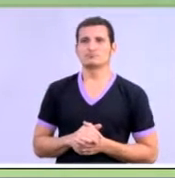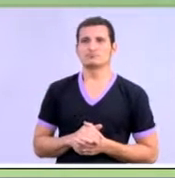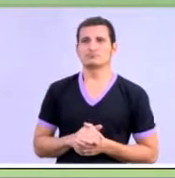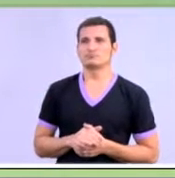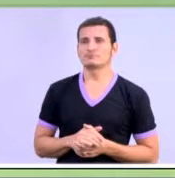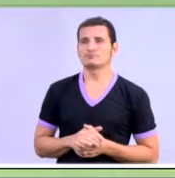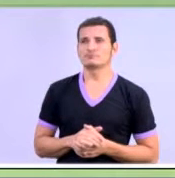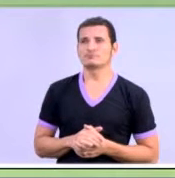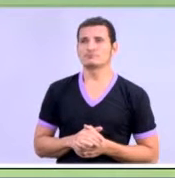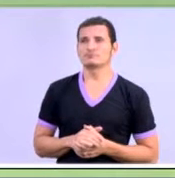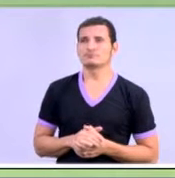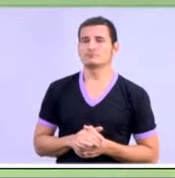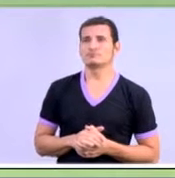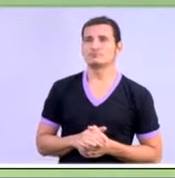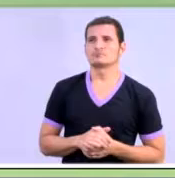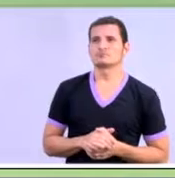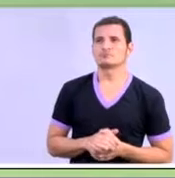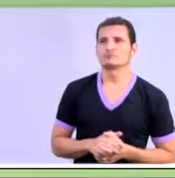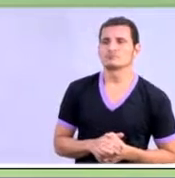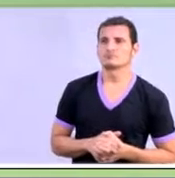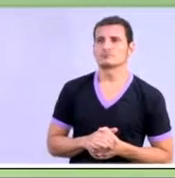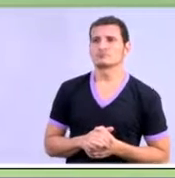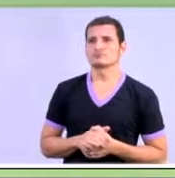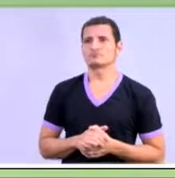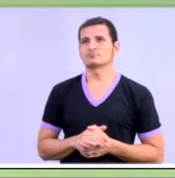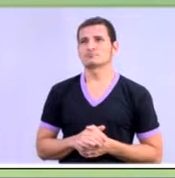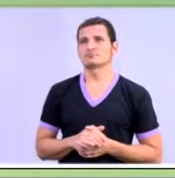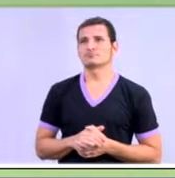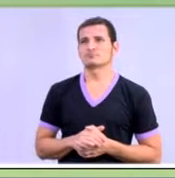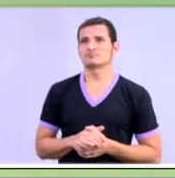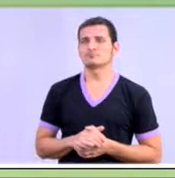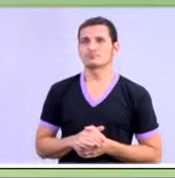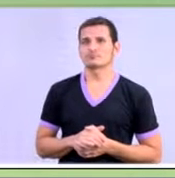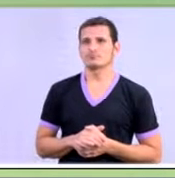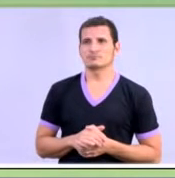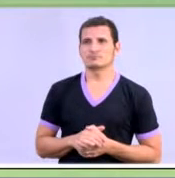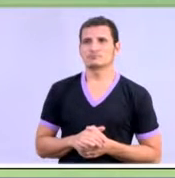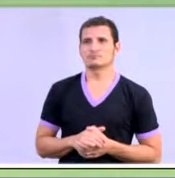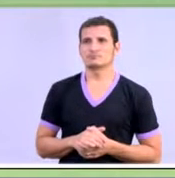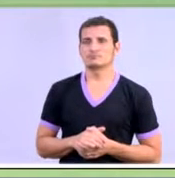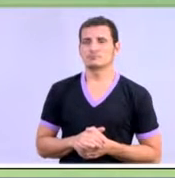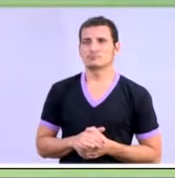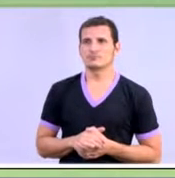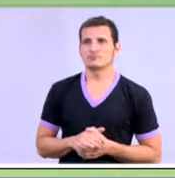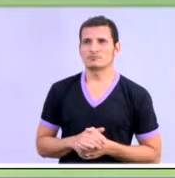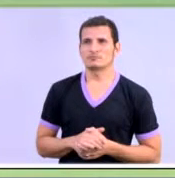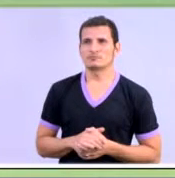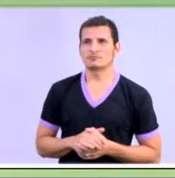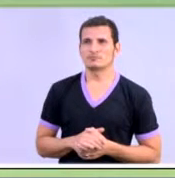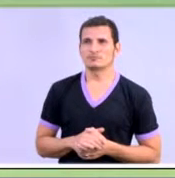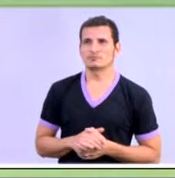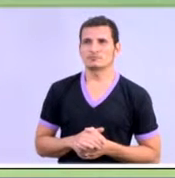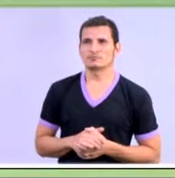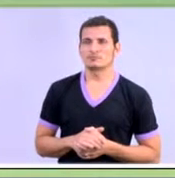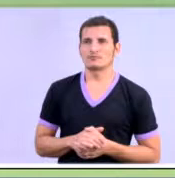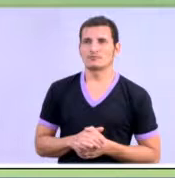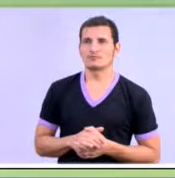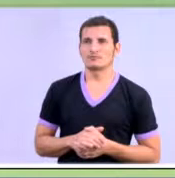valor do saque aqui, o que vai acontecer com o saldo? O saldo vai receber o saldo que ele tinha antes, menos o valor do